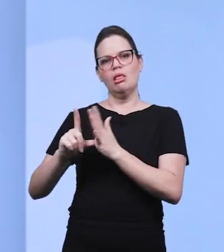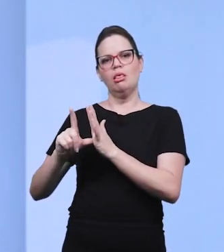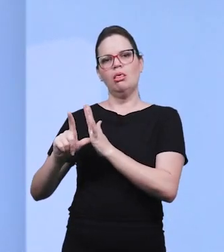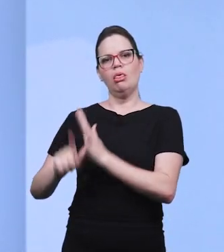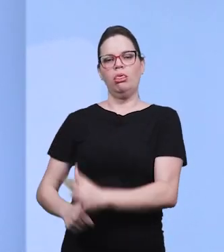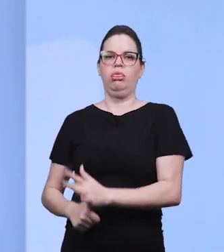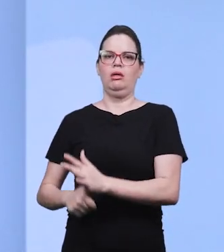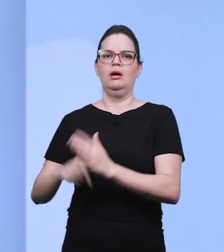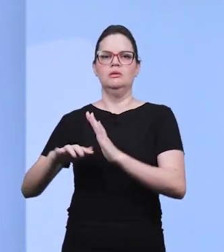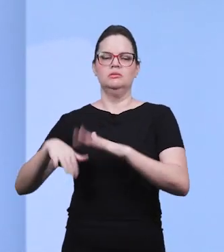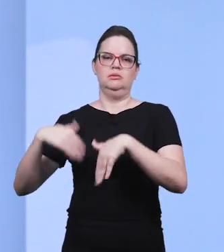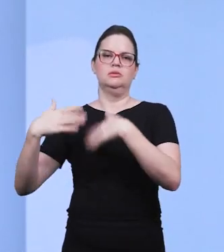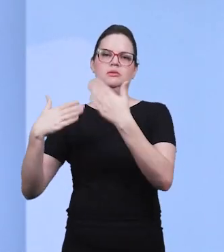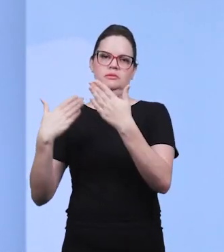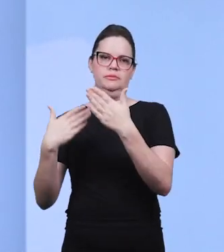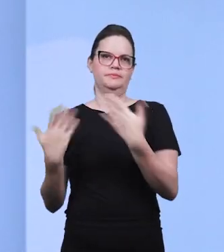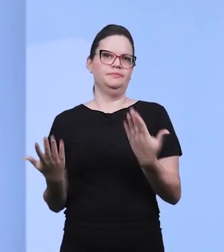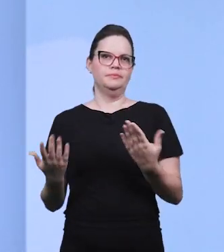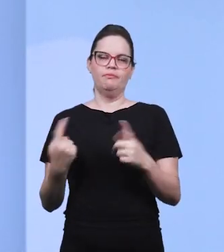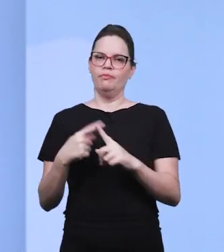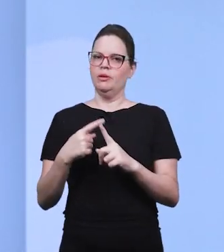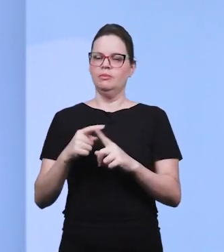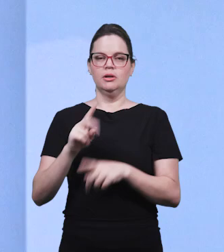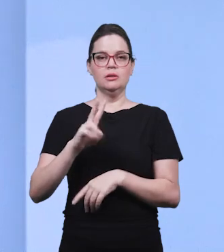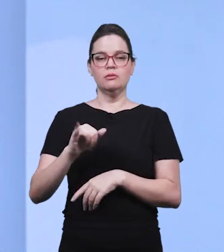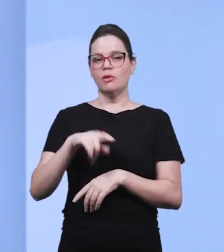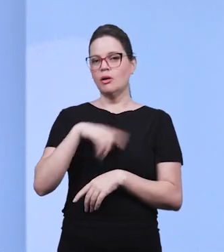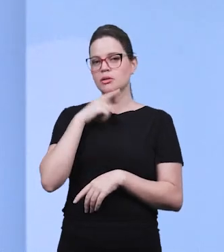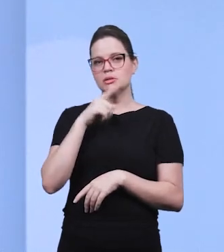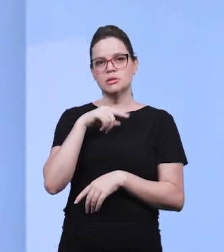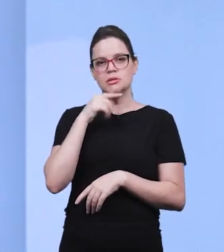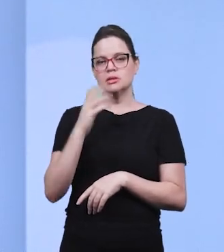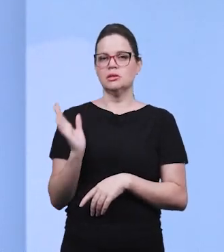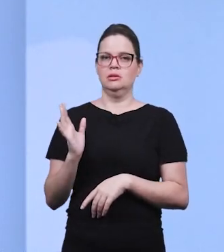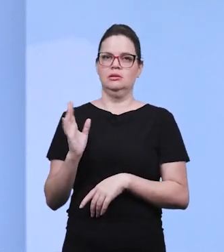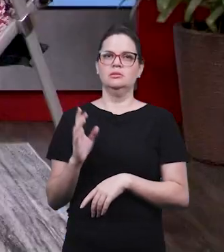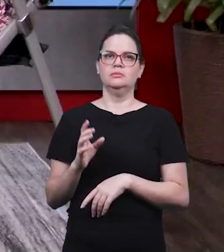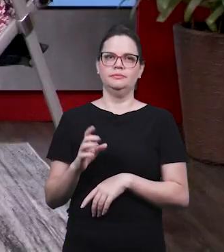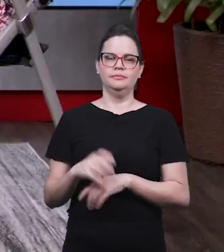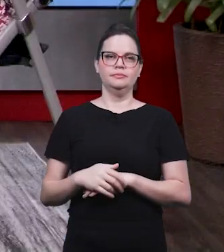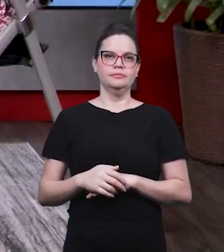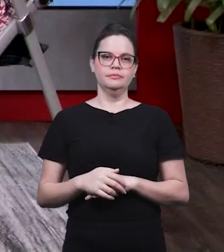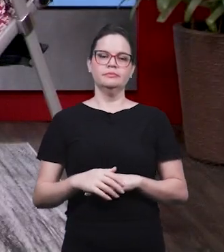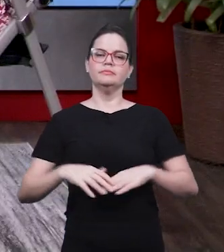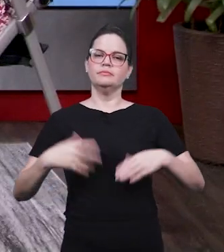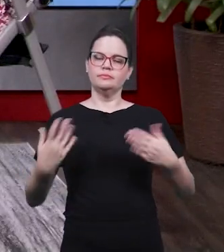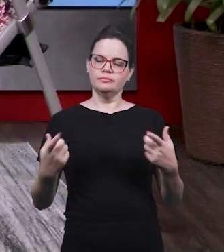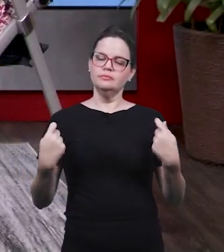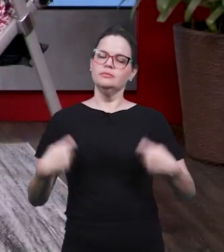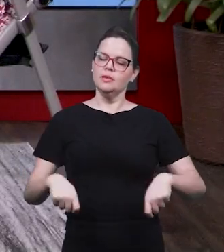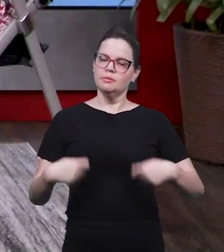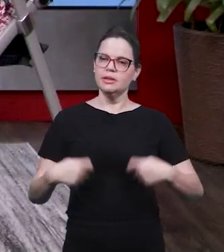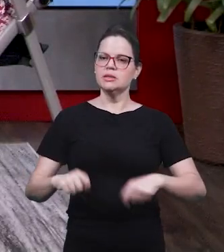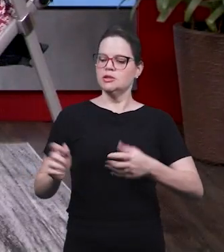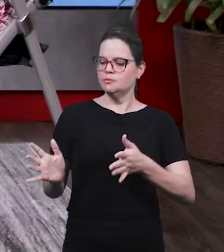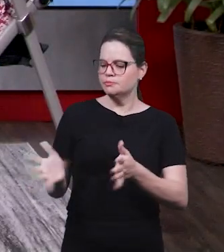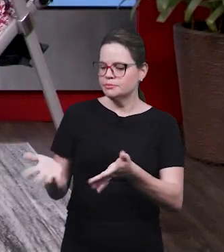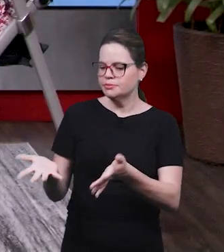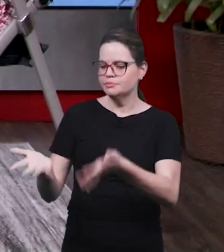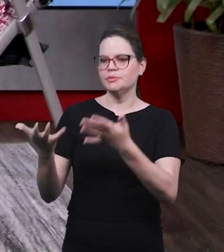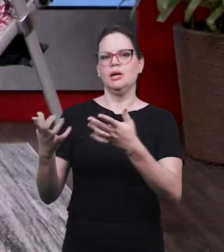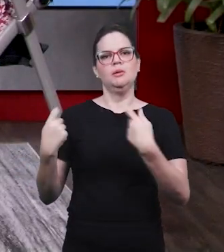habilidades que talvez não vá adquirir no tempo adequado. Então precisa de uma estimulação, precisa